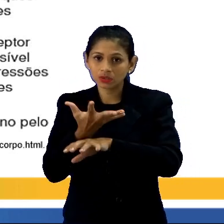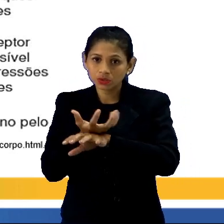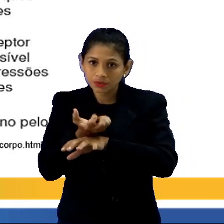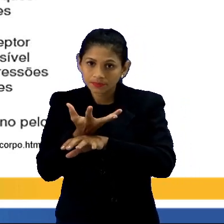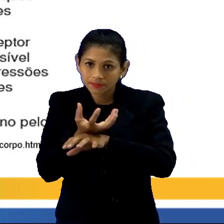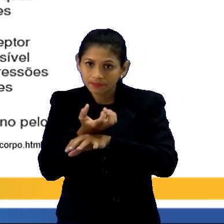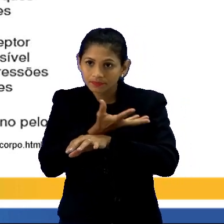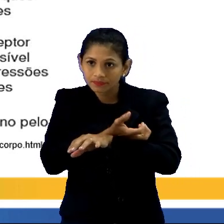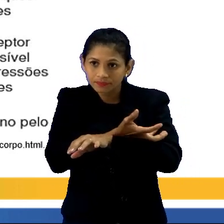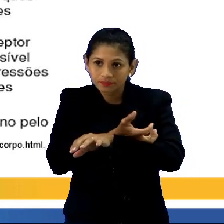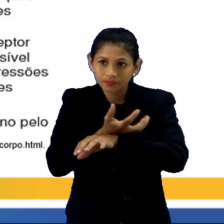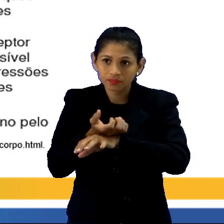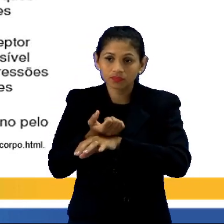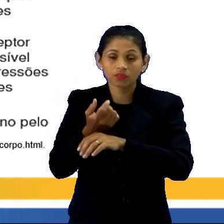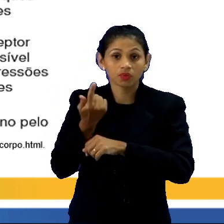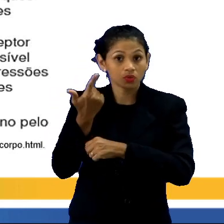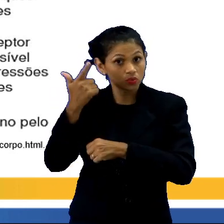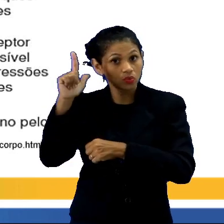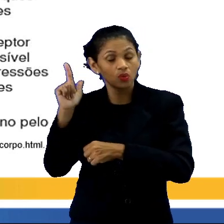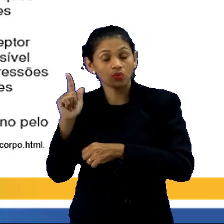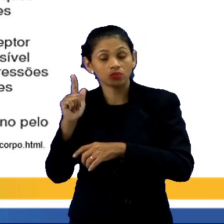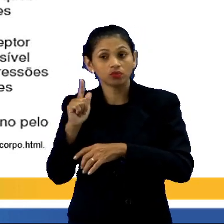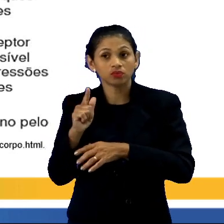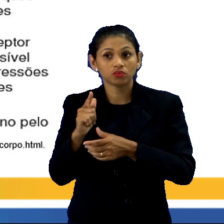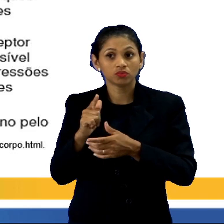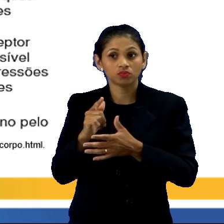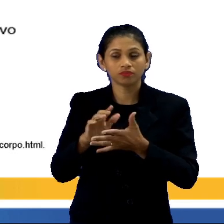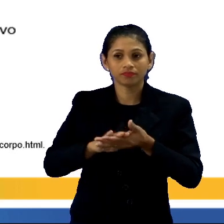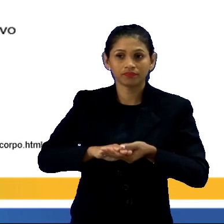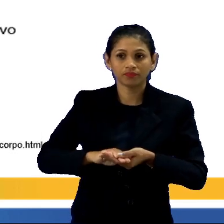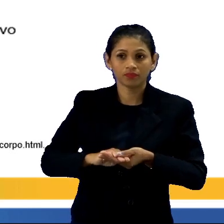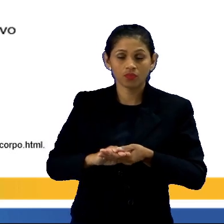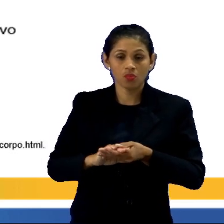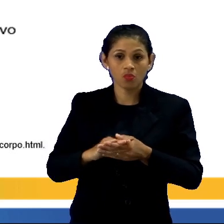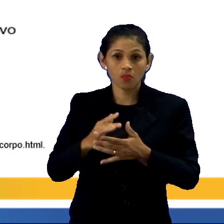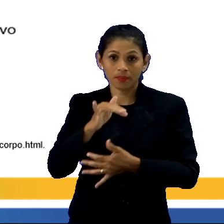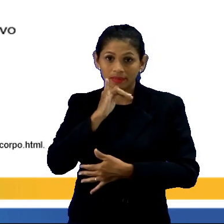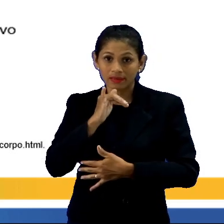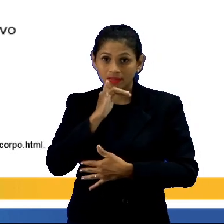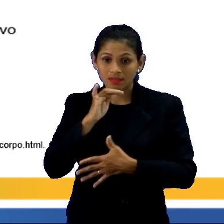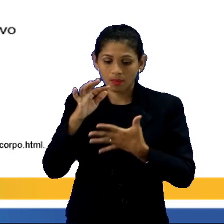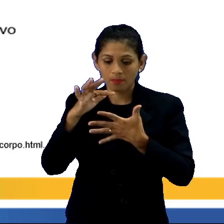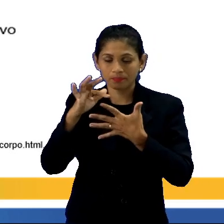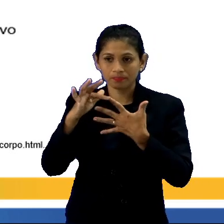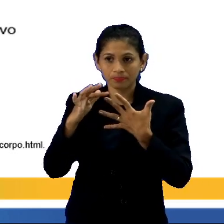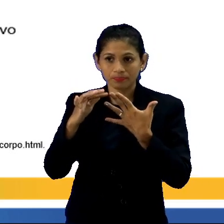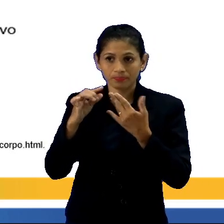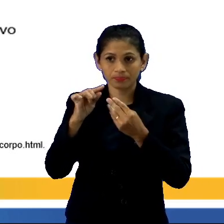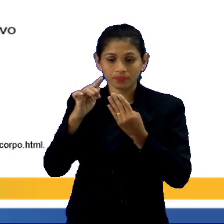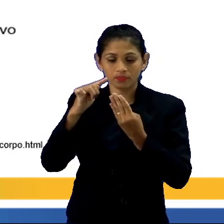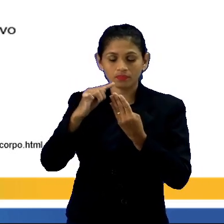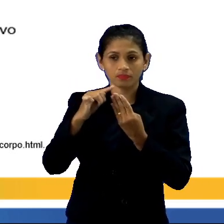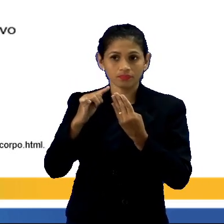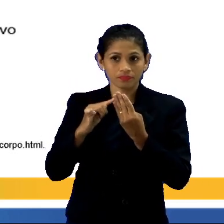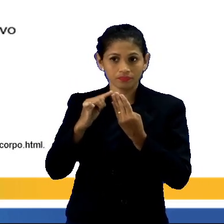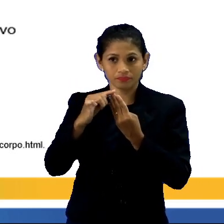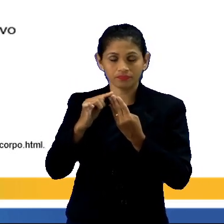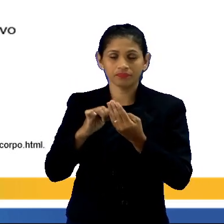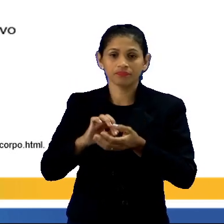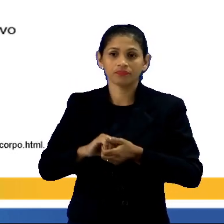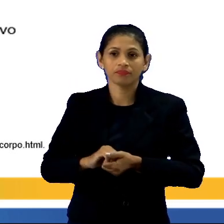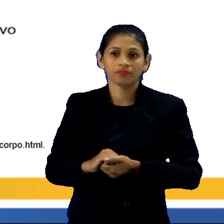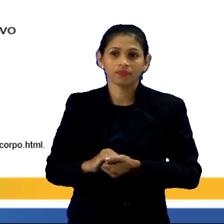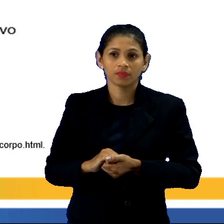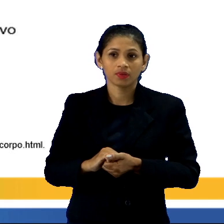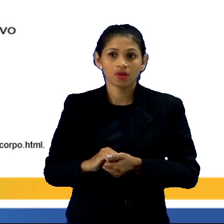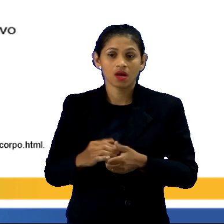algumas áreas que a gente tem uma sensibilidade maior, como é o caso da ponta dos nossos dedos. E aqui chegamos à gustação,